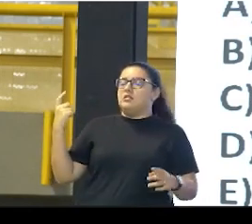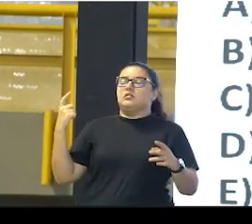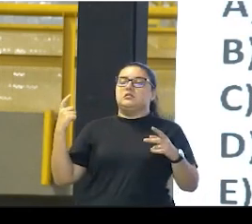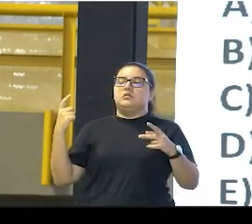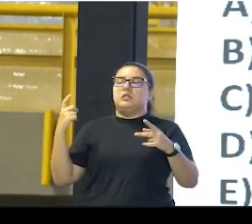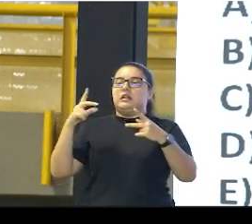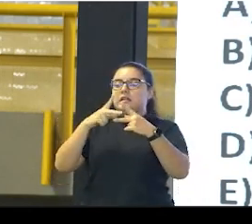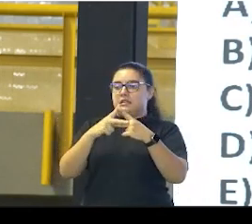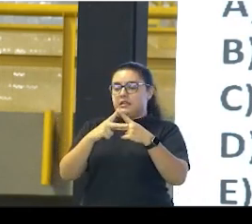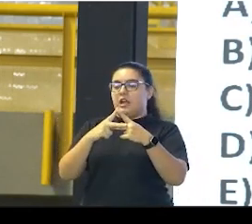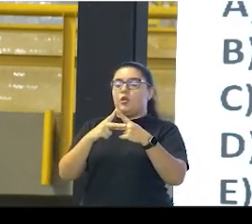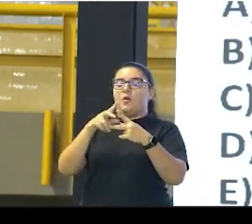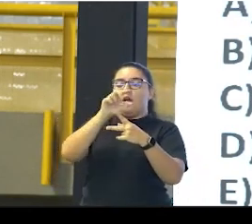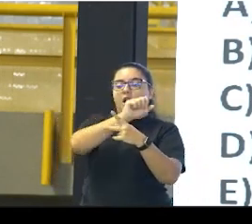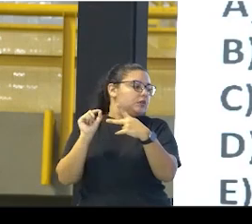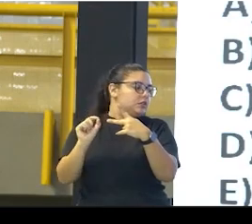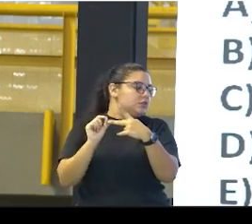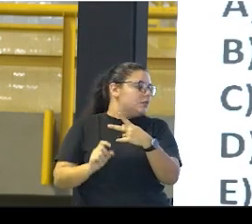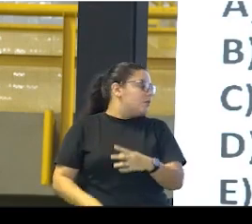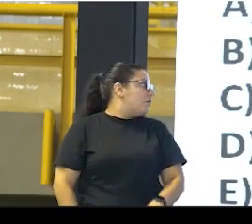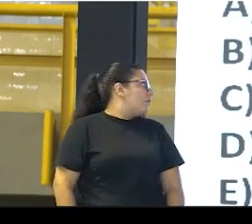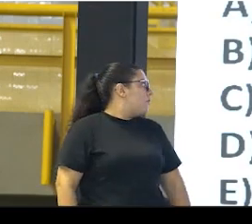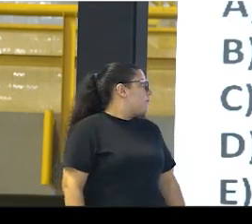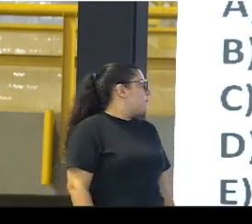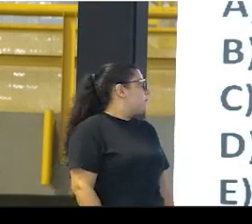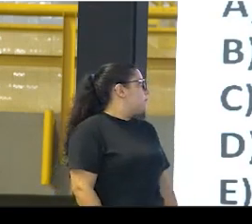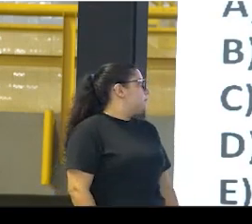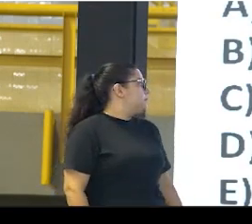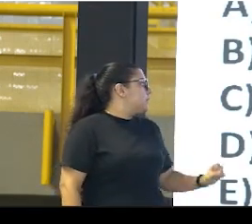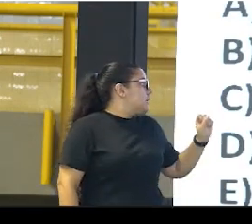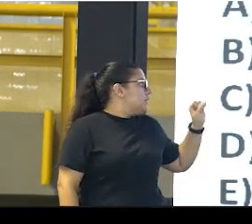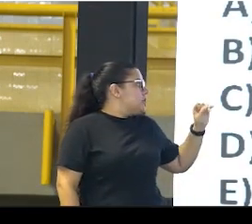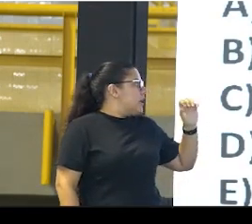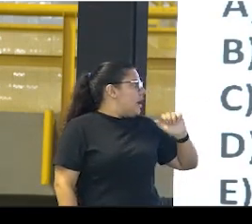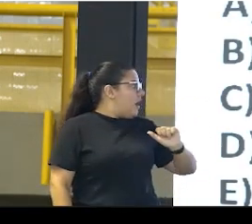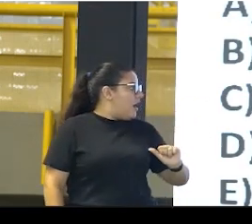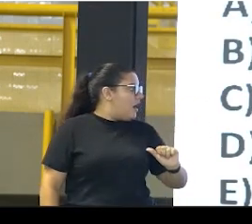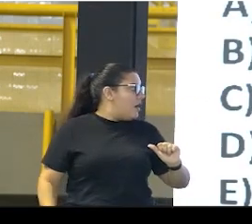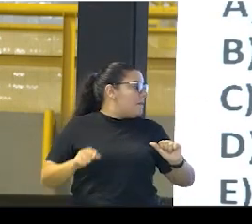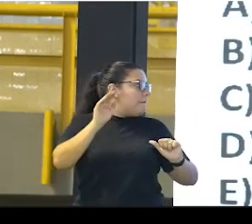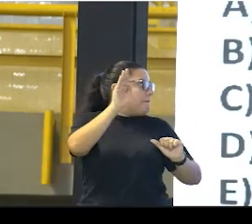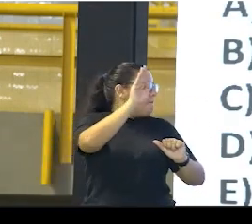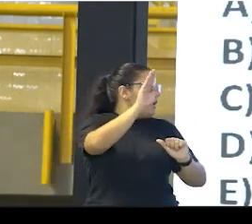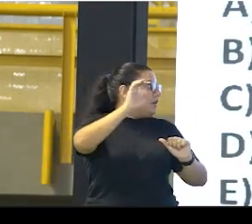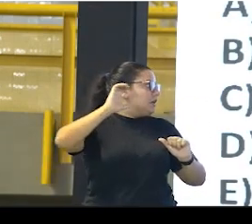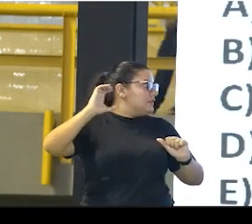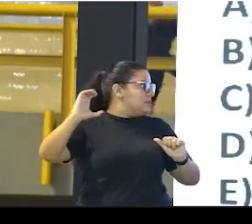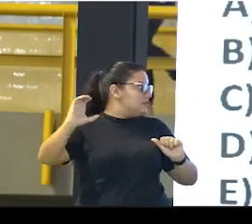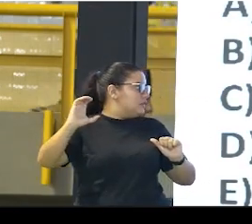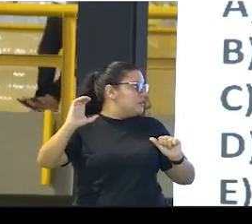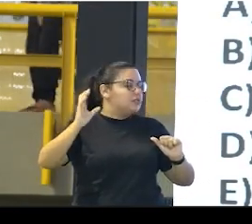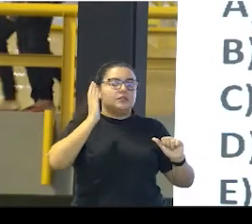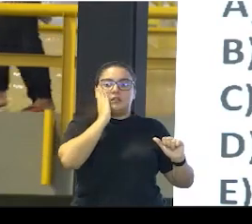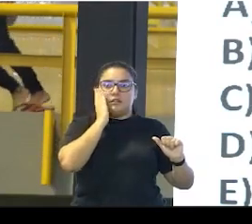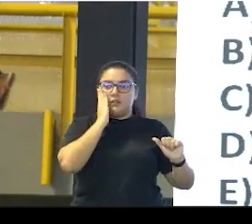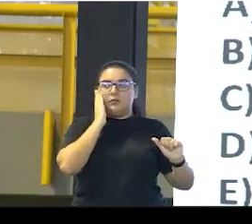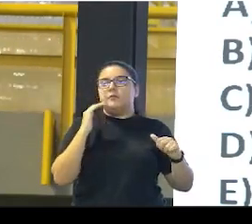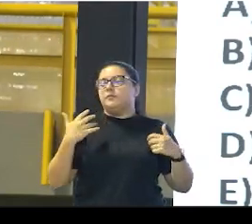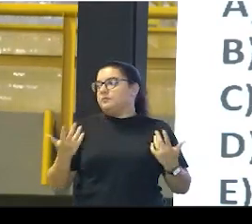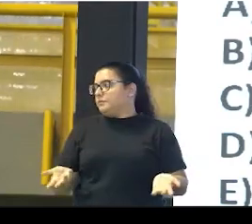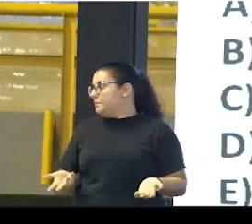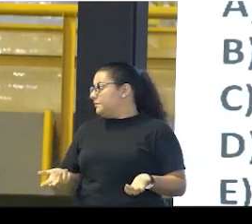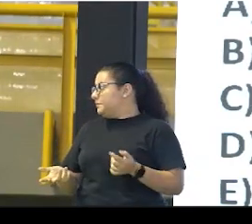hoje. Tem 2 triângulos retângulos que o Enem mais usa, que é importante